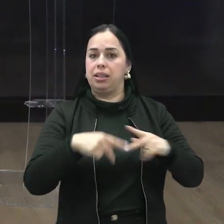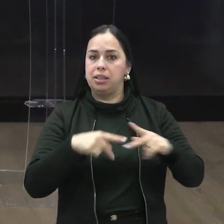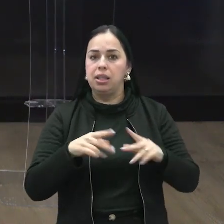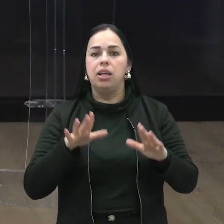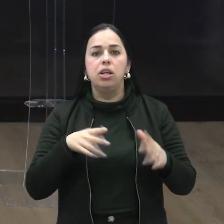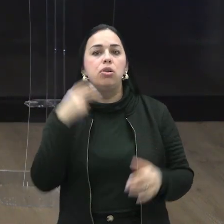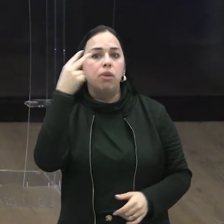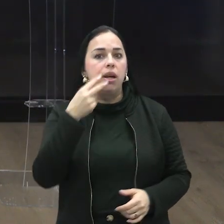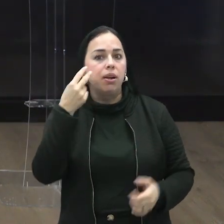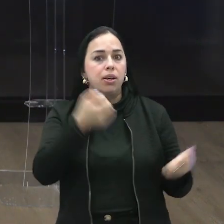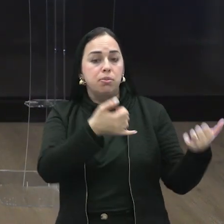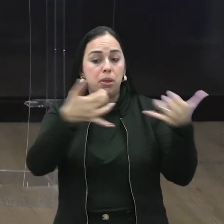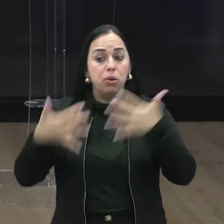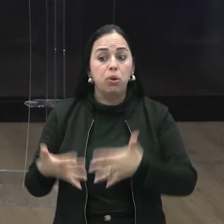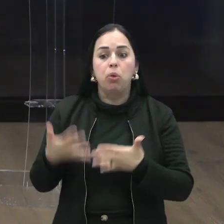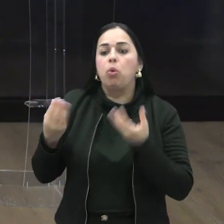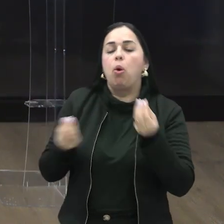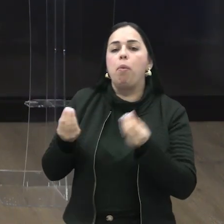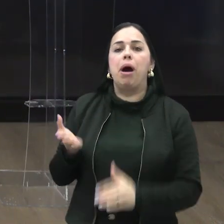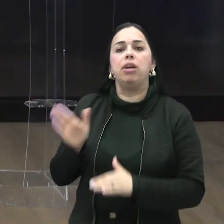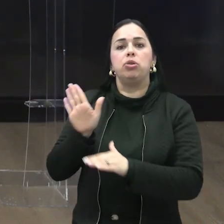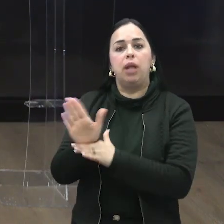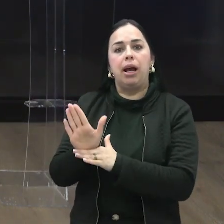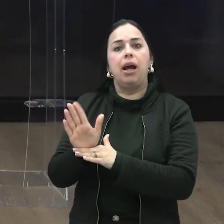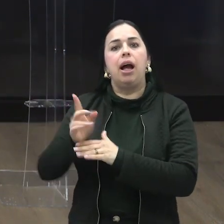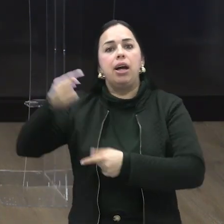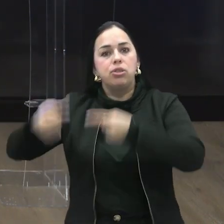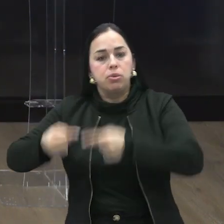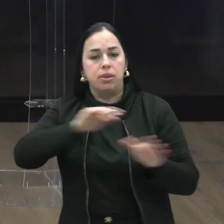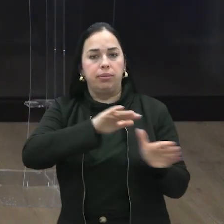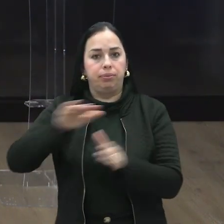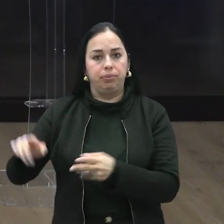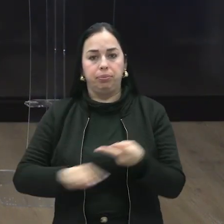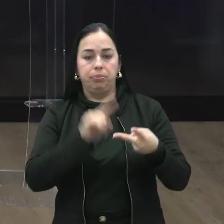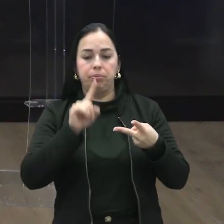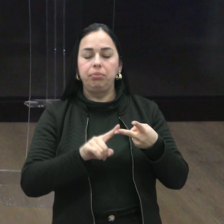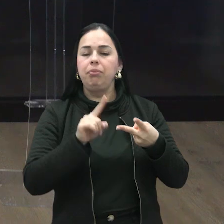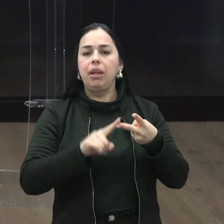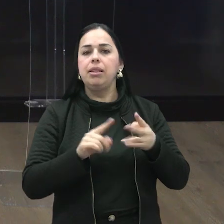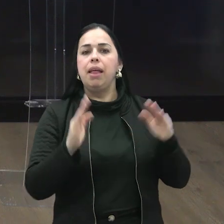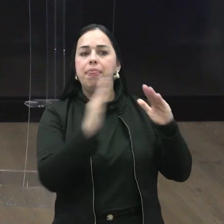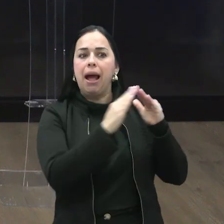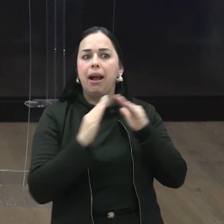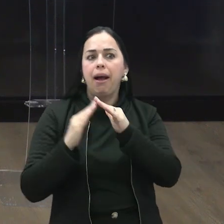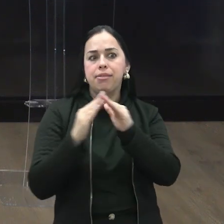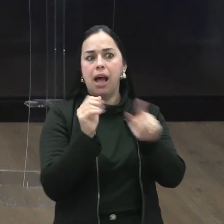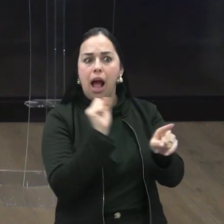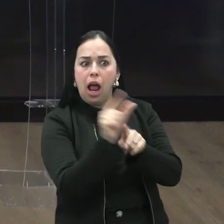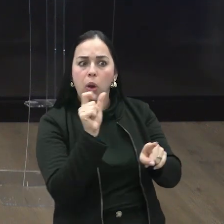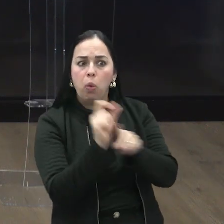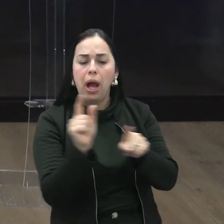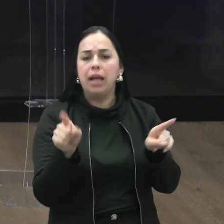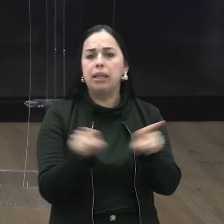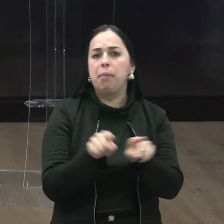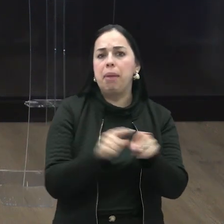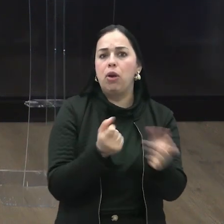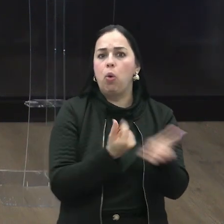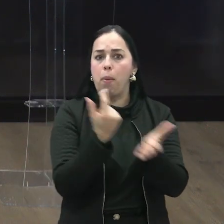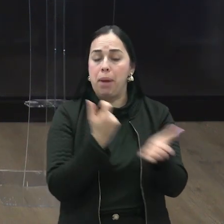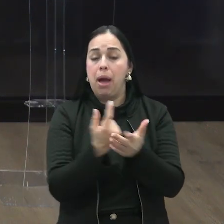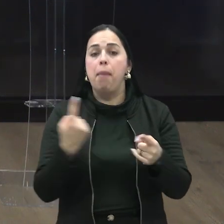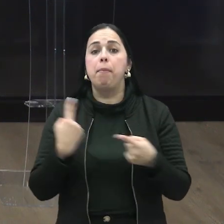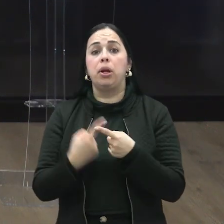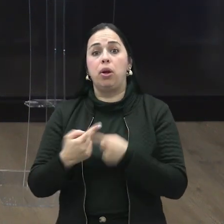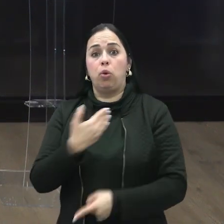como a cidade pode se envolver nos debates. E ainda a expectativa do mercado imobiliário de São José após o lançamento da faixa